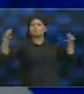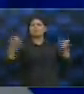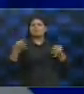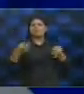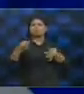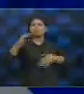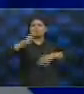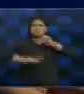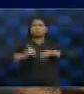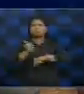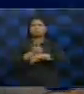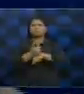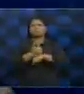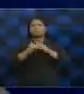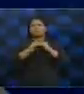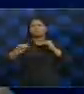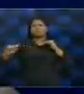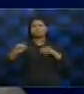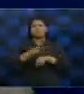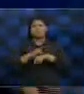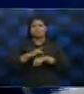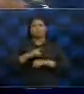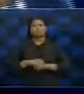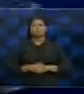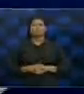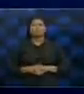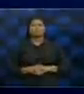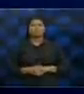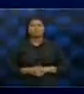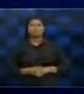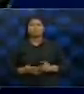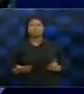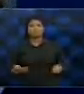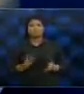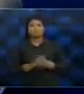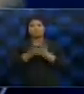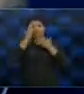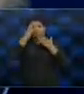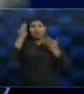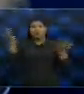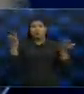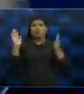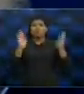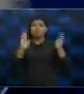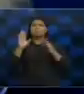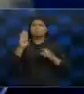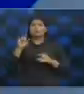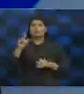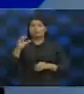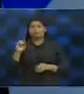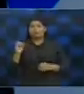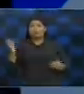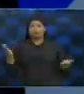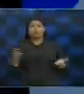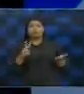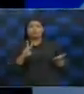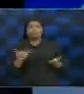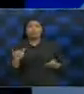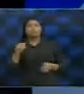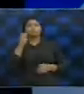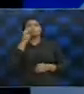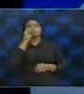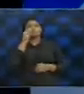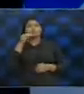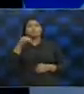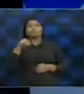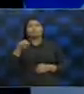país. Muito obrigado. Dando sequência, então, ao formato do nosso bloco, agora teremos o candidato Marcelo